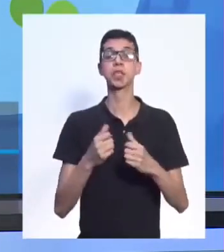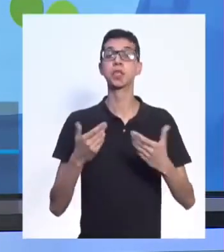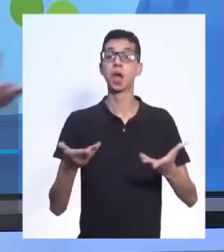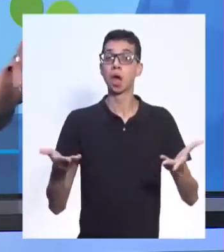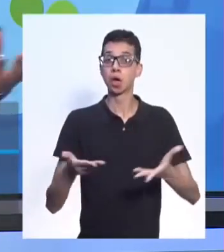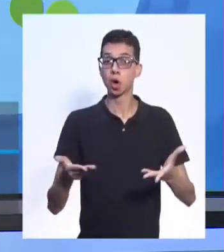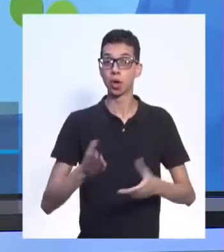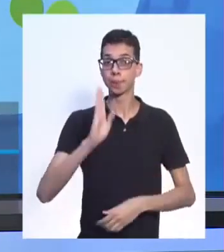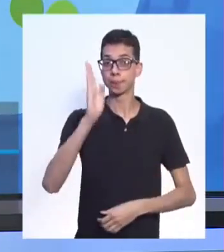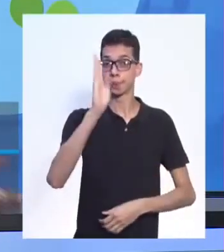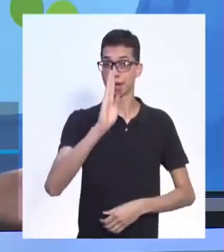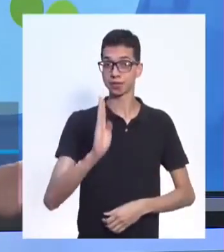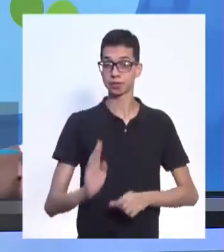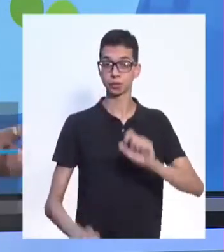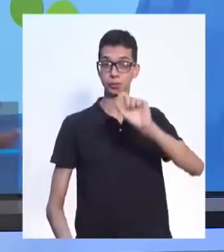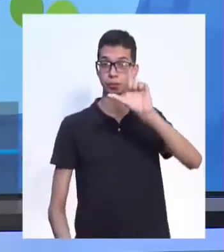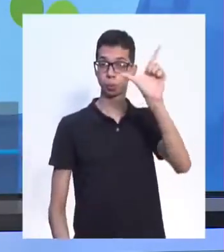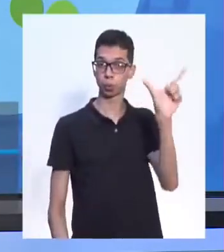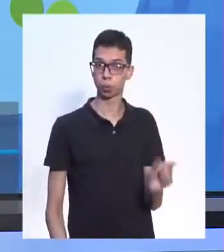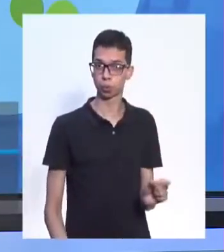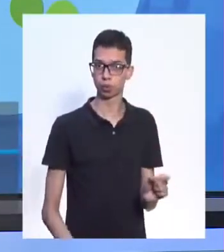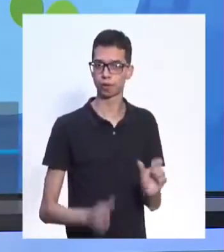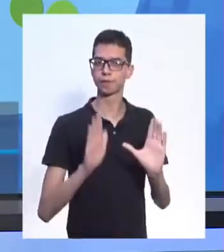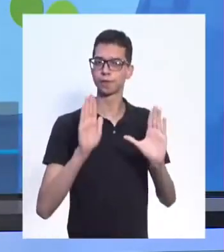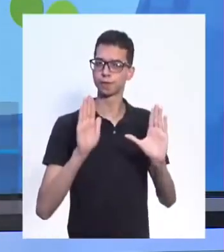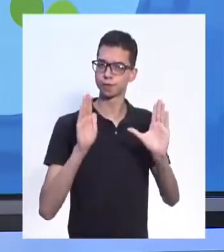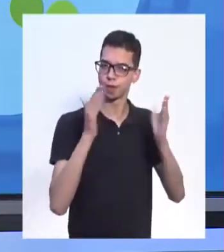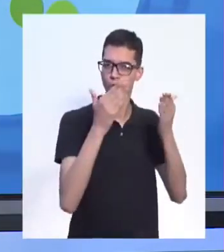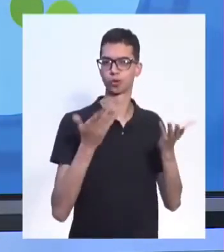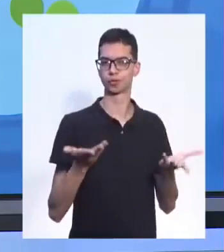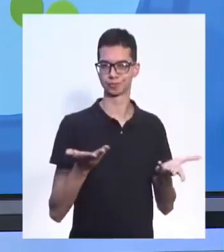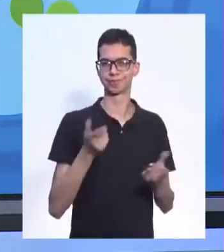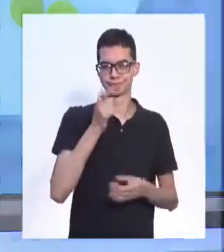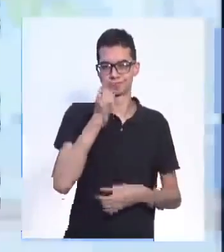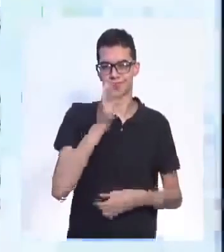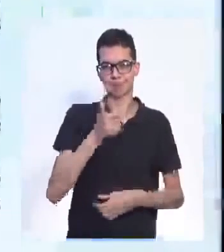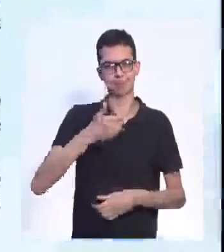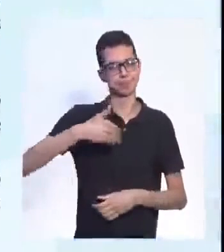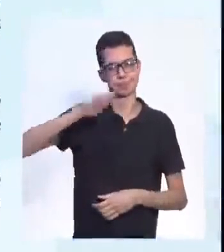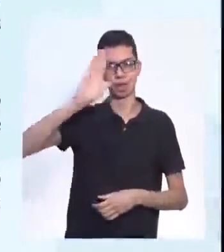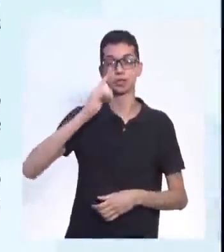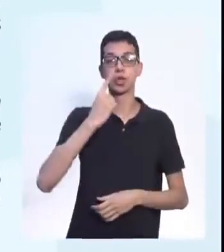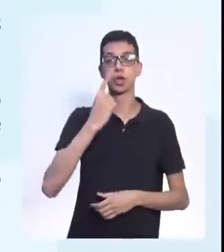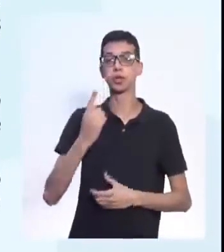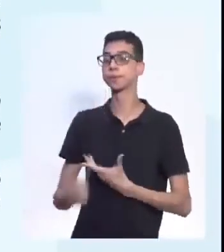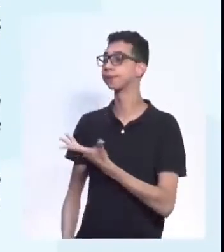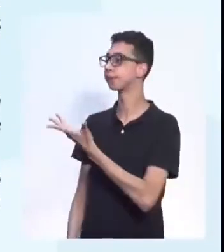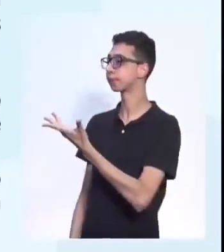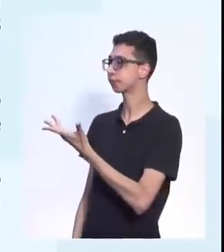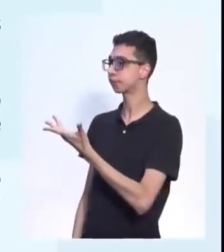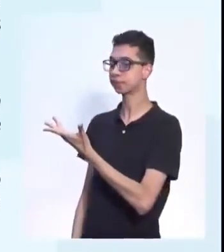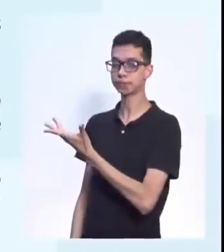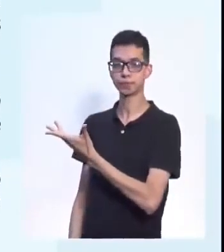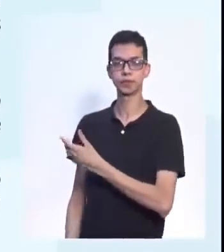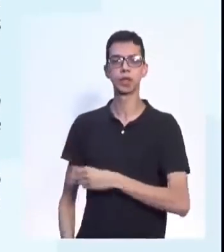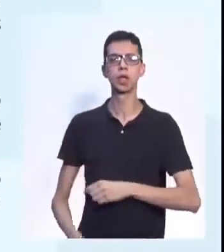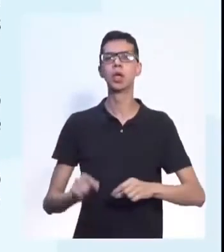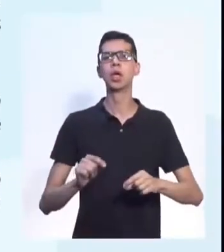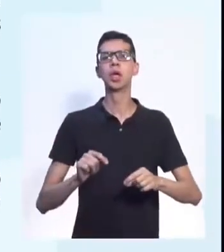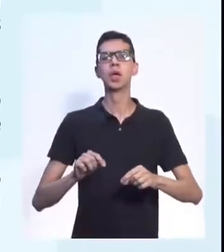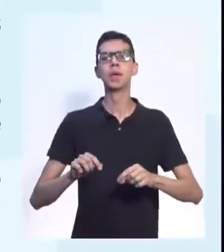Porque eu acho que é o que mais interessa a todos nós. Então, vai aparecer aí na tela para vocês que o movimento negro ele começou a surgir no período